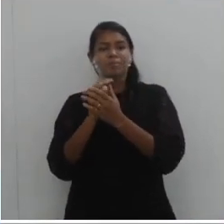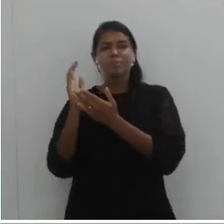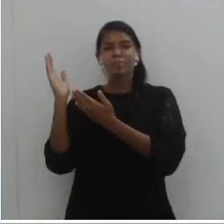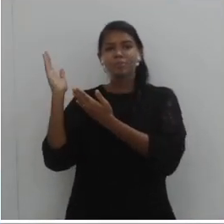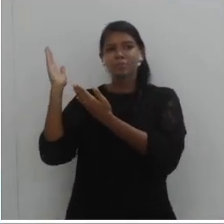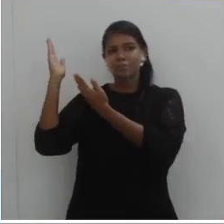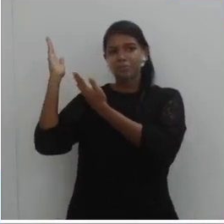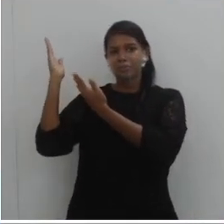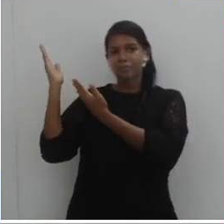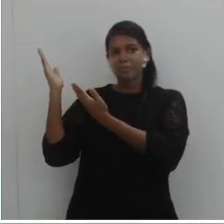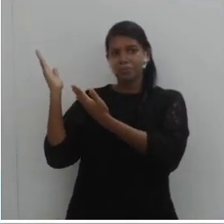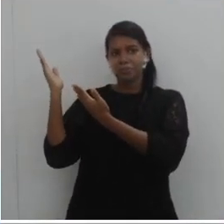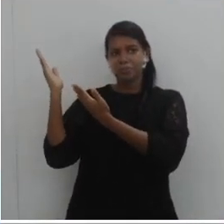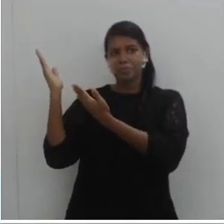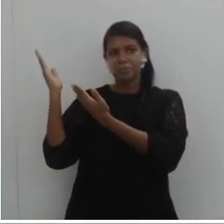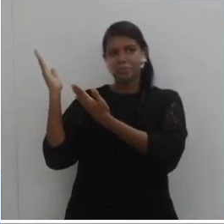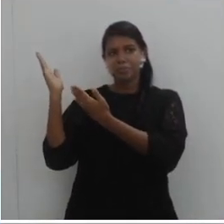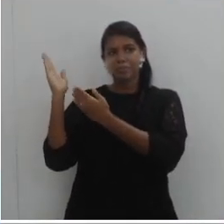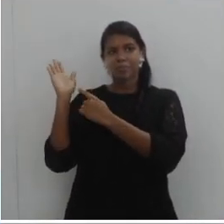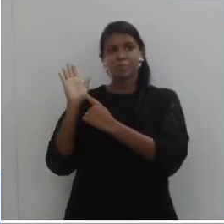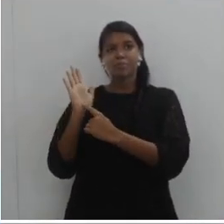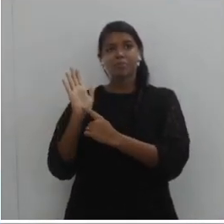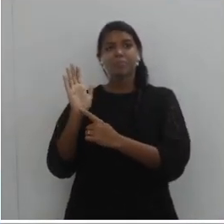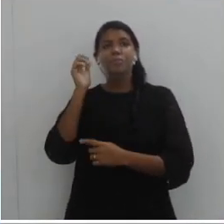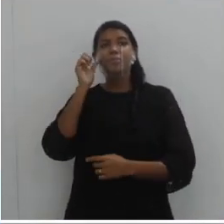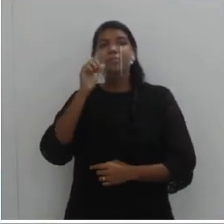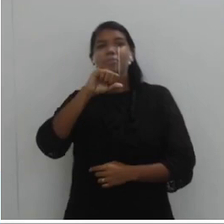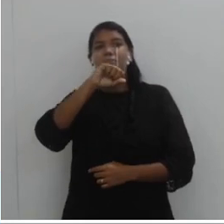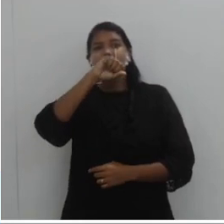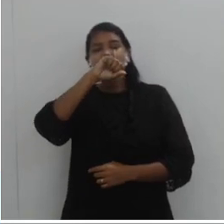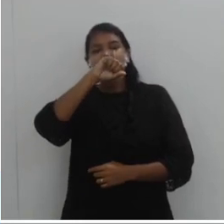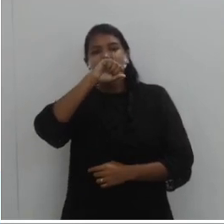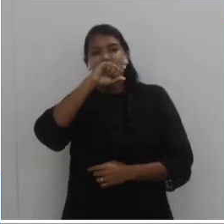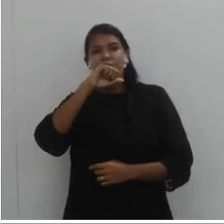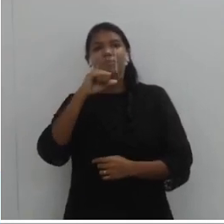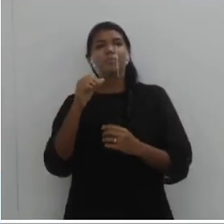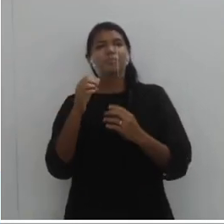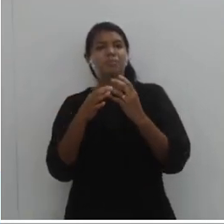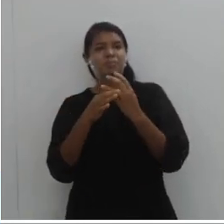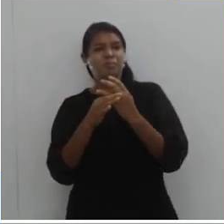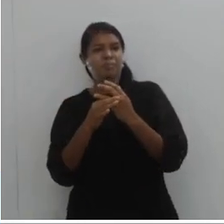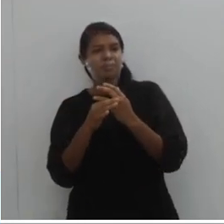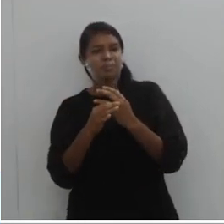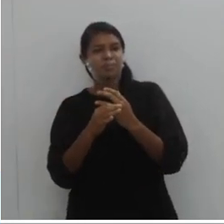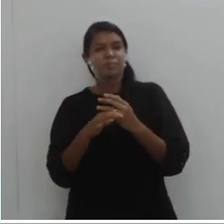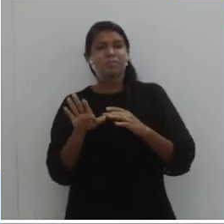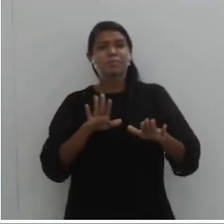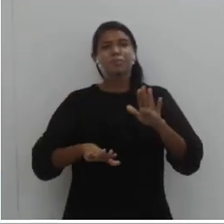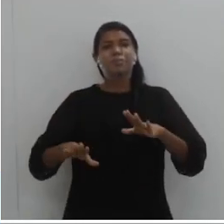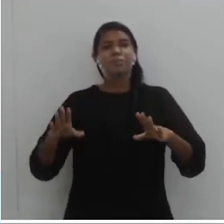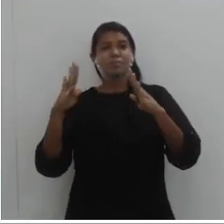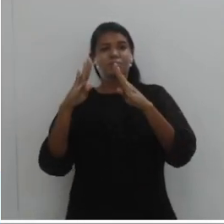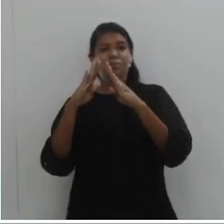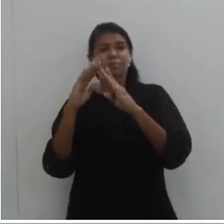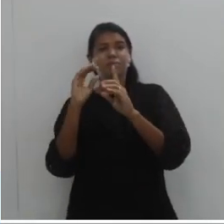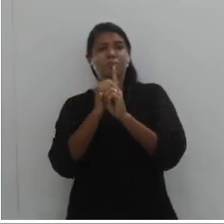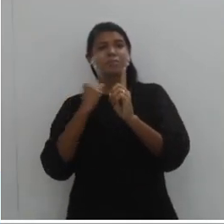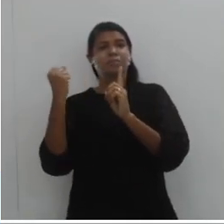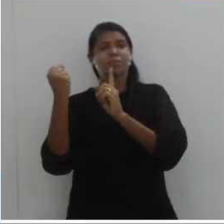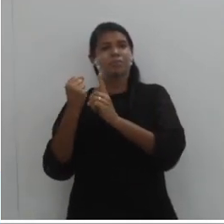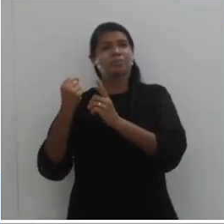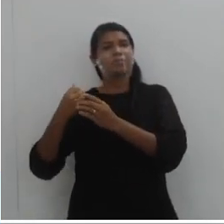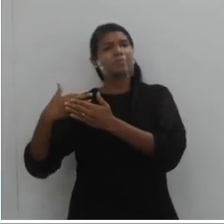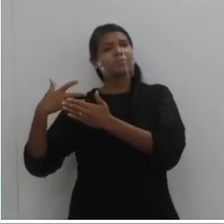qualidades que a mãe, esposa e doméstica configurava para a sociedade naquele período.